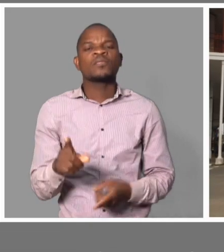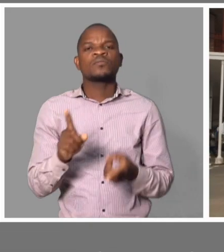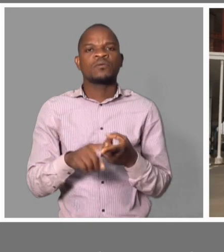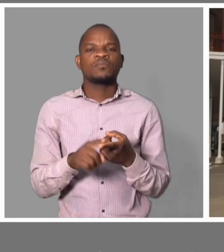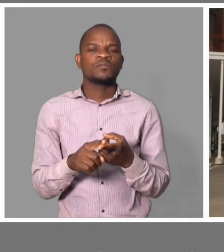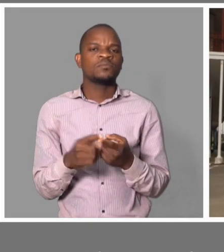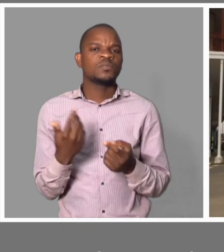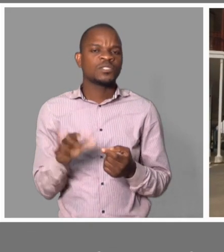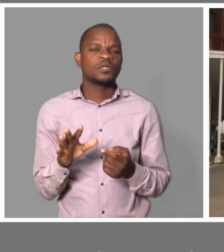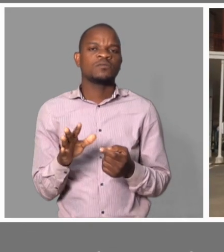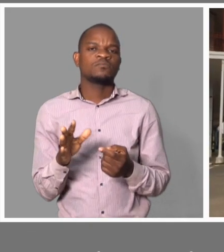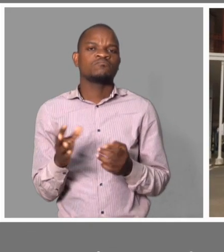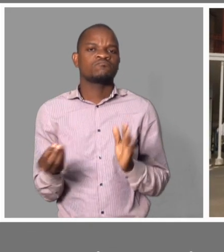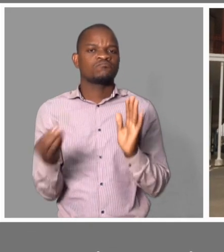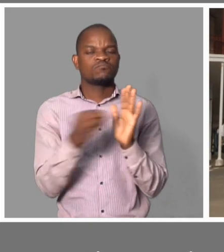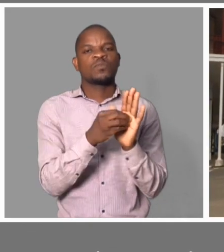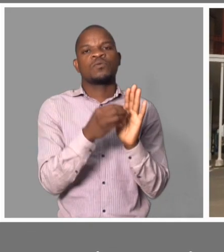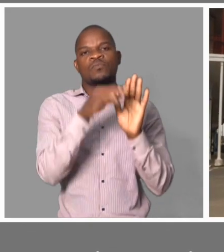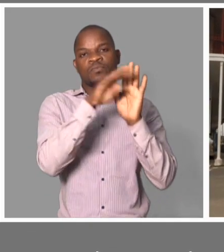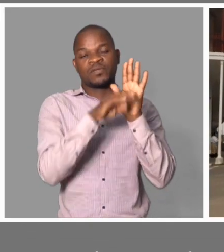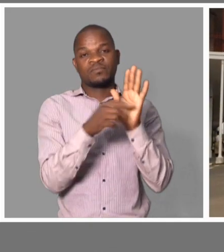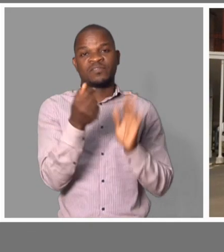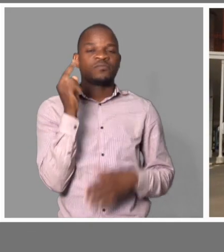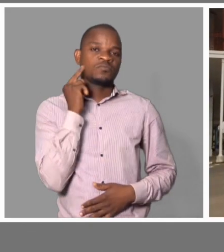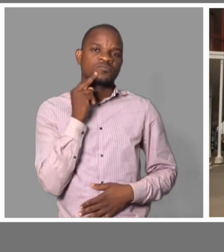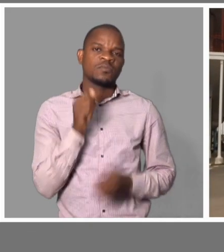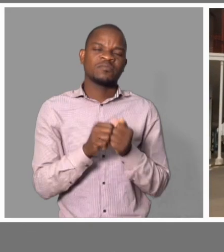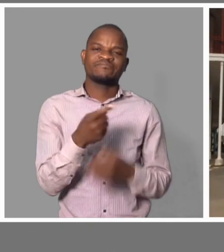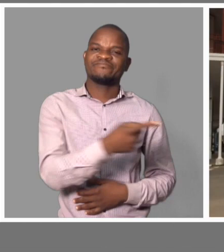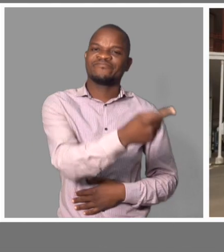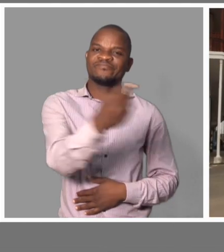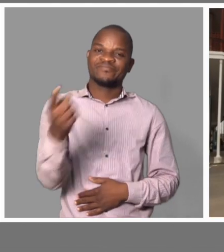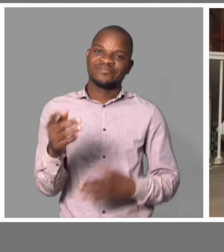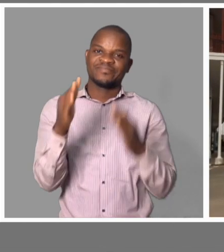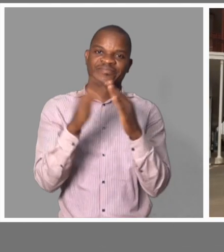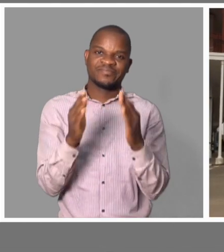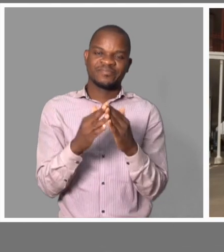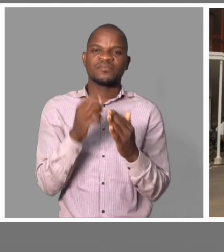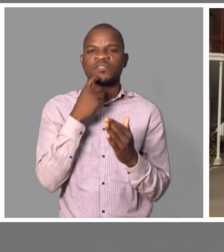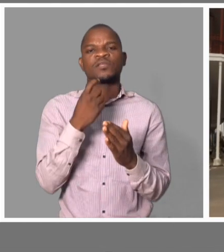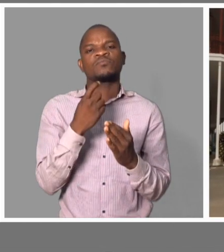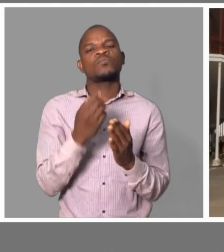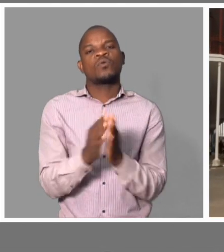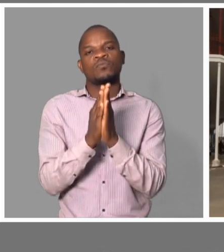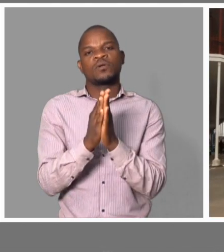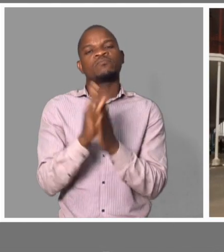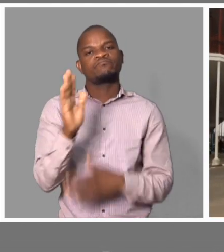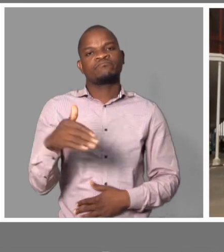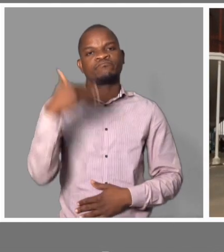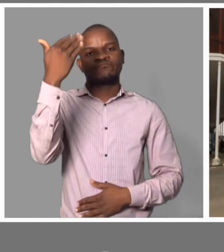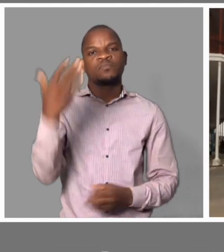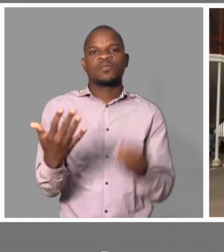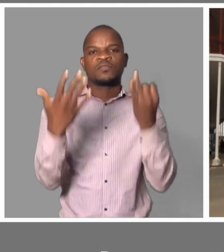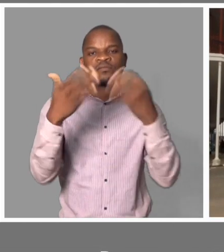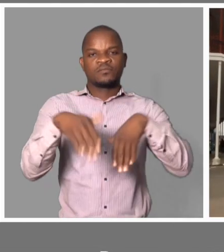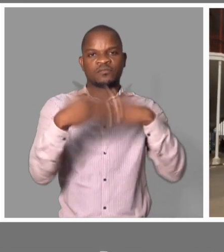e acompanhar no programa da TV surdo. Para si, que esteve em nossa companhia, o nosso muito obrigado. E nós voltamos daqui